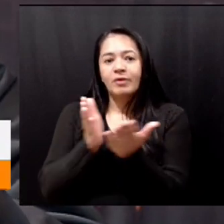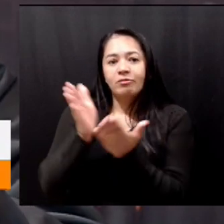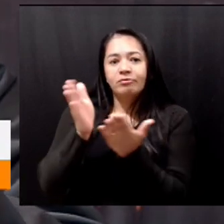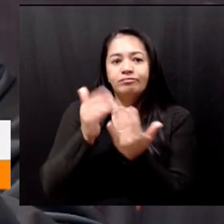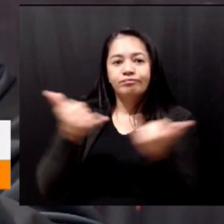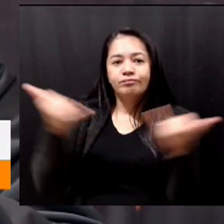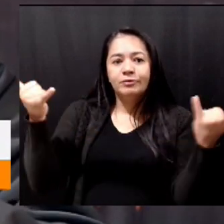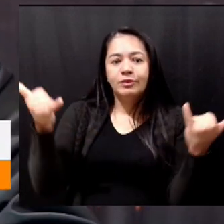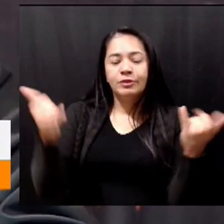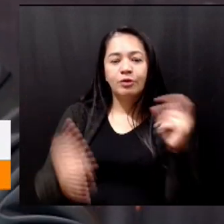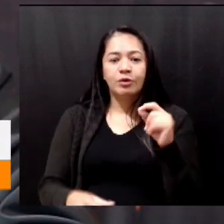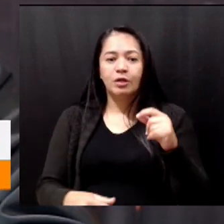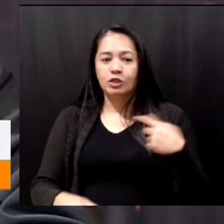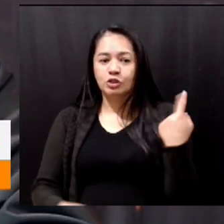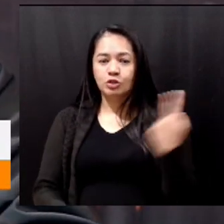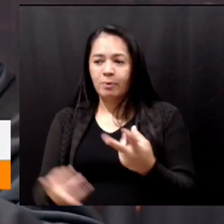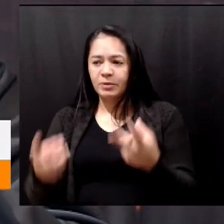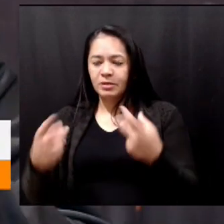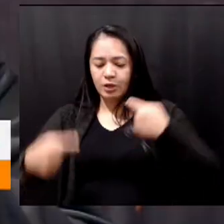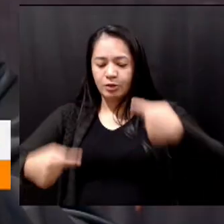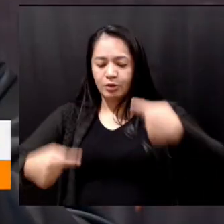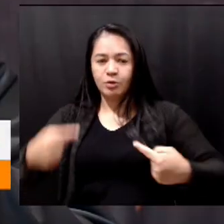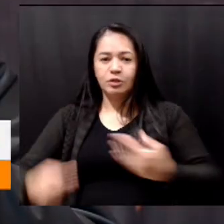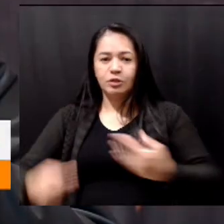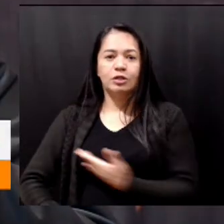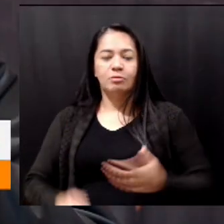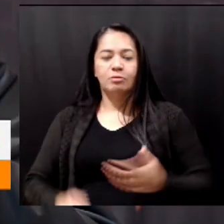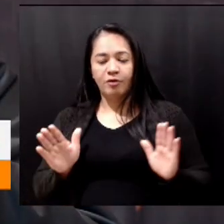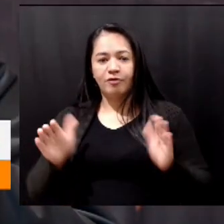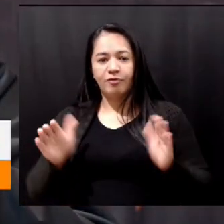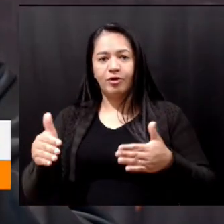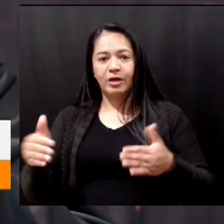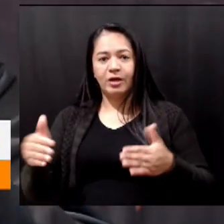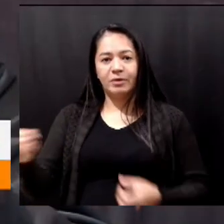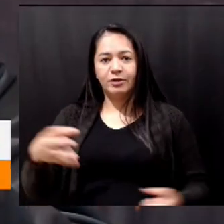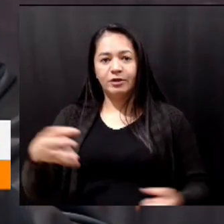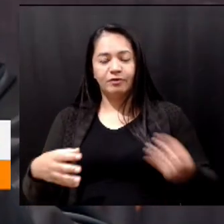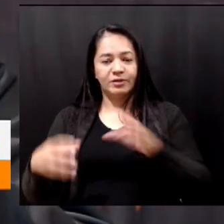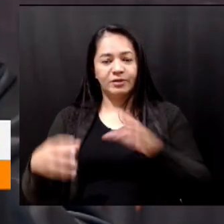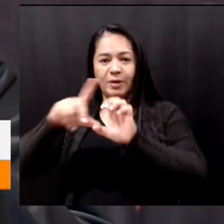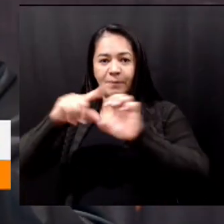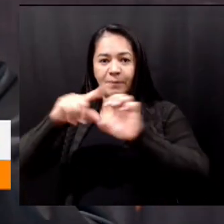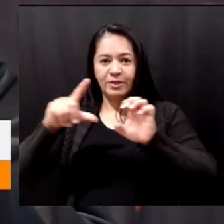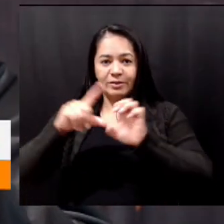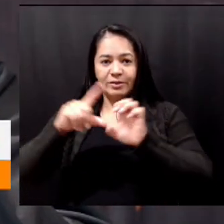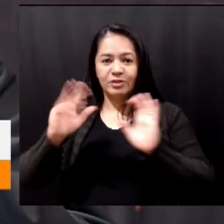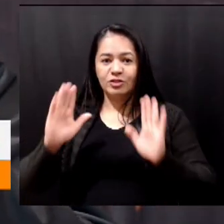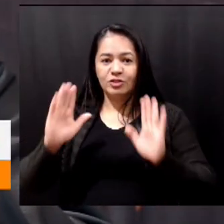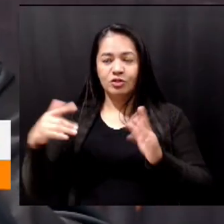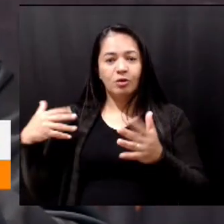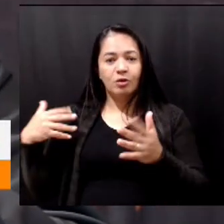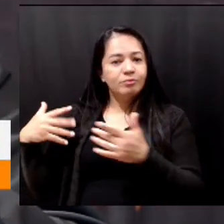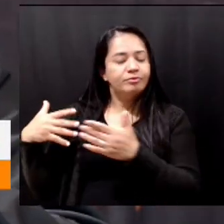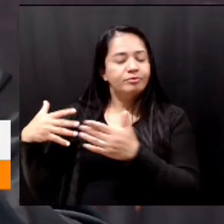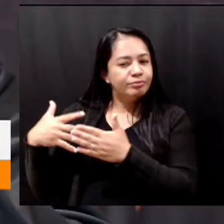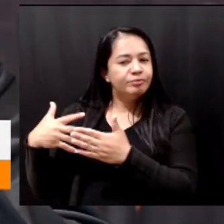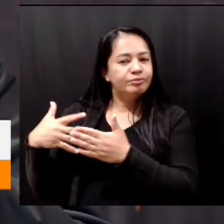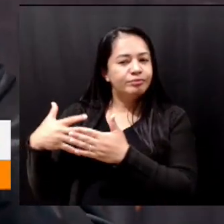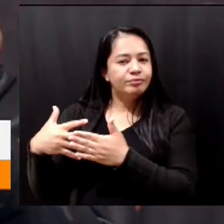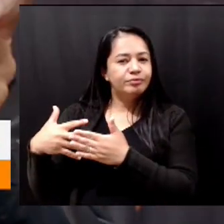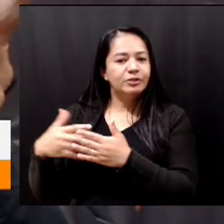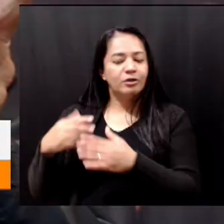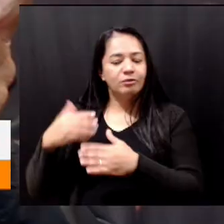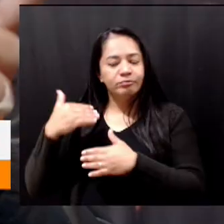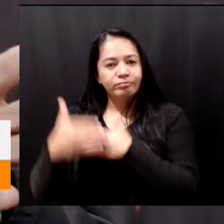públicas voltadas para inovação e empreendedorismo, elas vêm já há bastante tempo. Então é uma sequência à prova